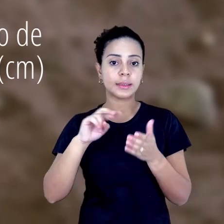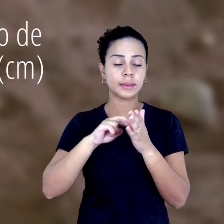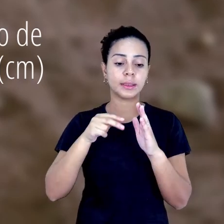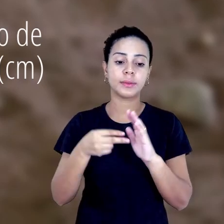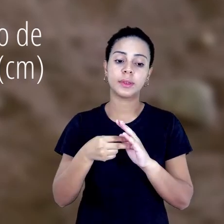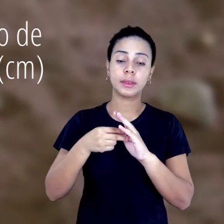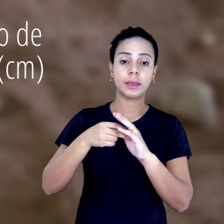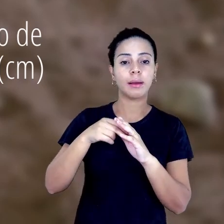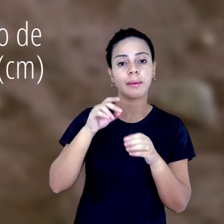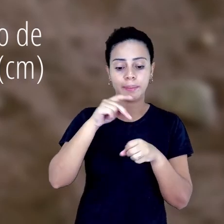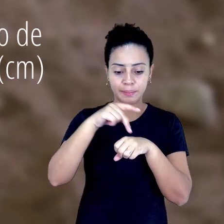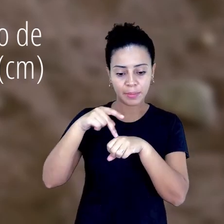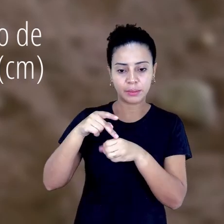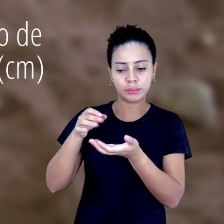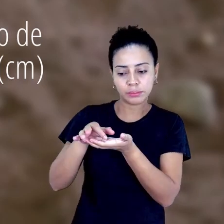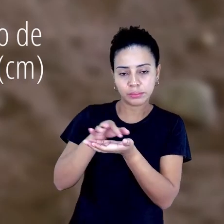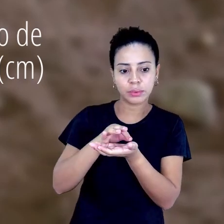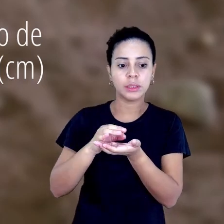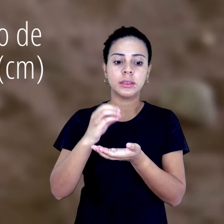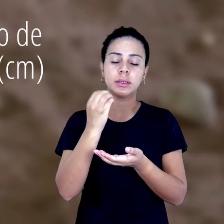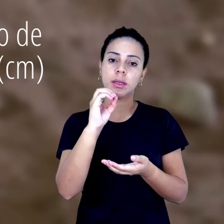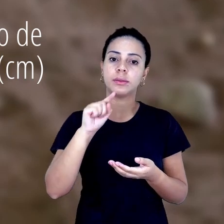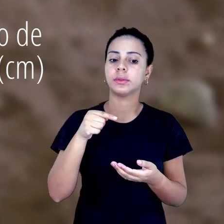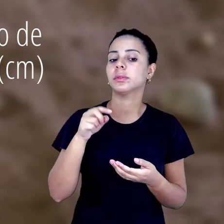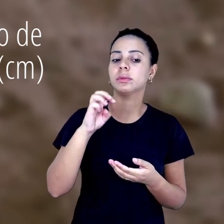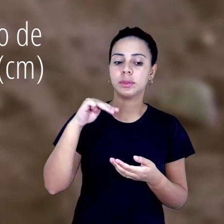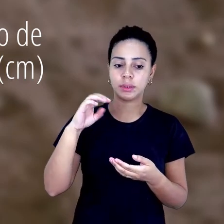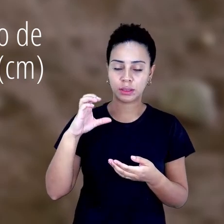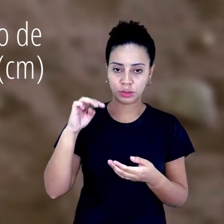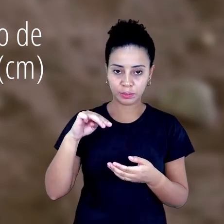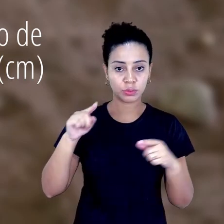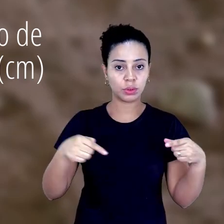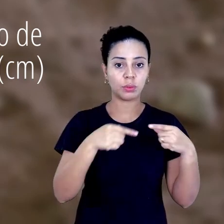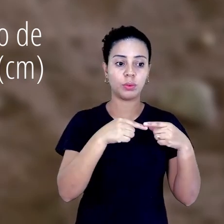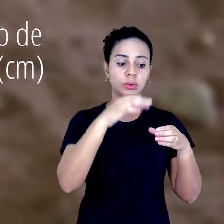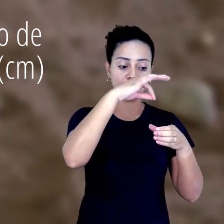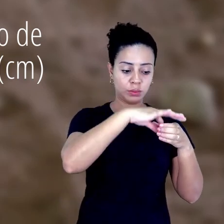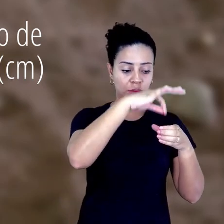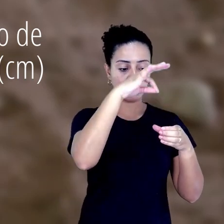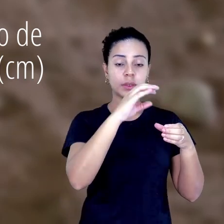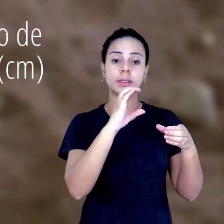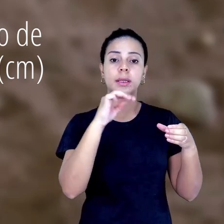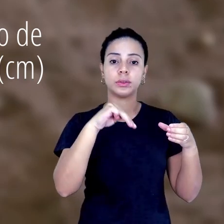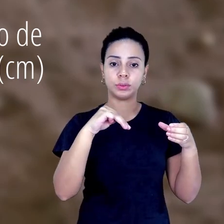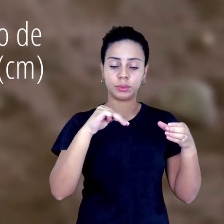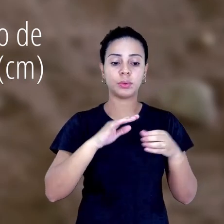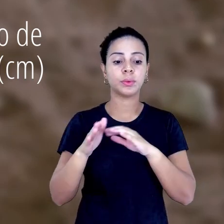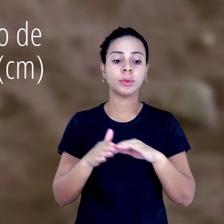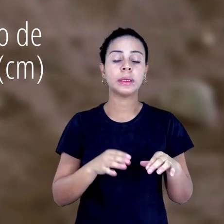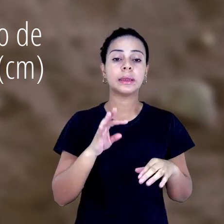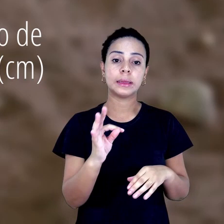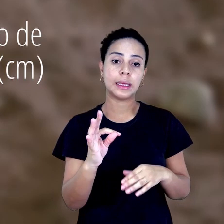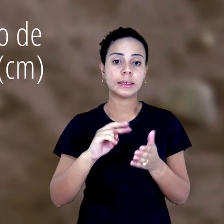partículas com resolução de 0,1 centímetro, correspondente à leitura do densímetro em centímetros.